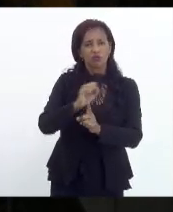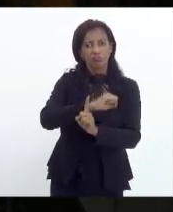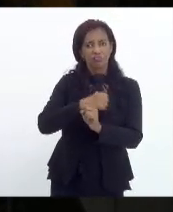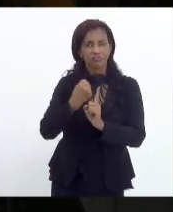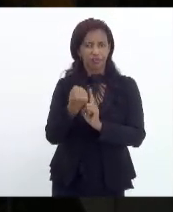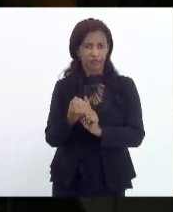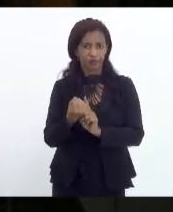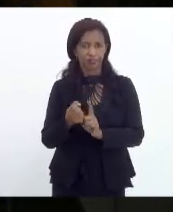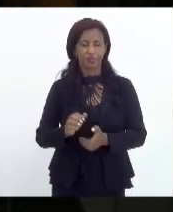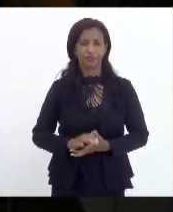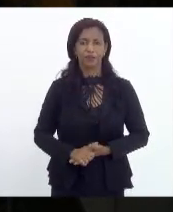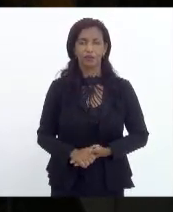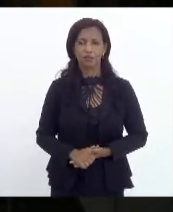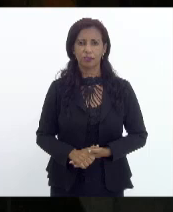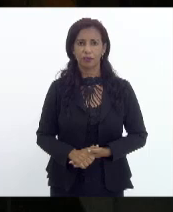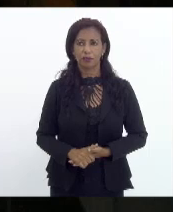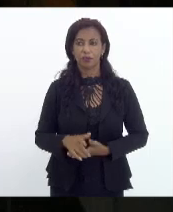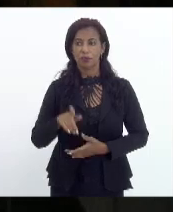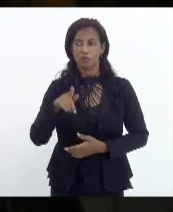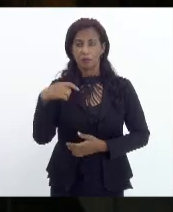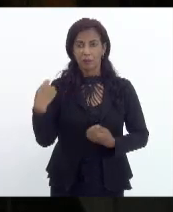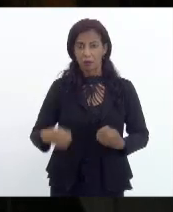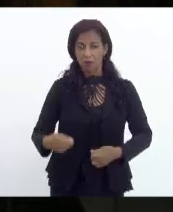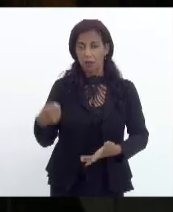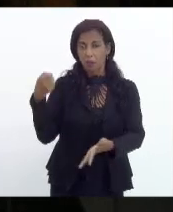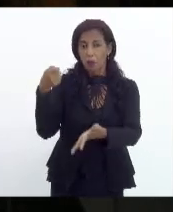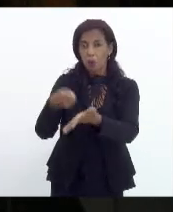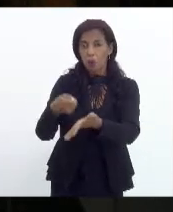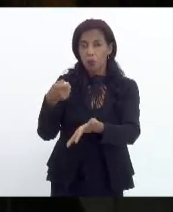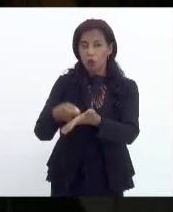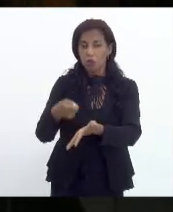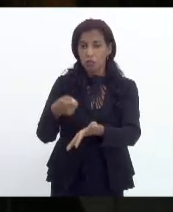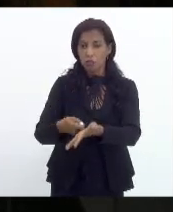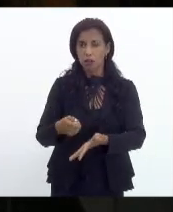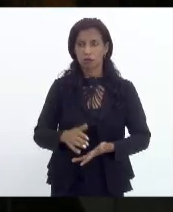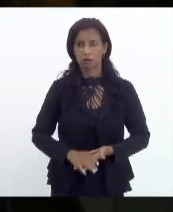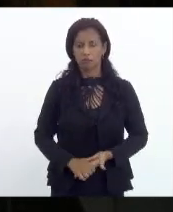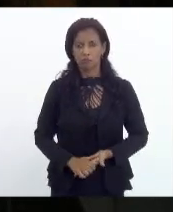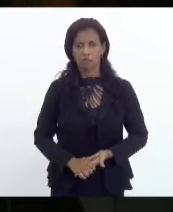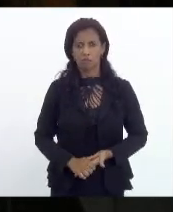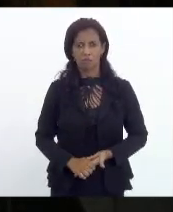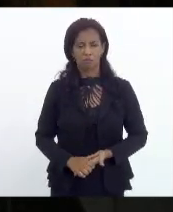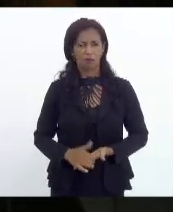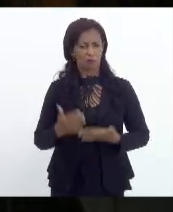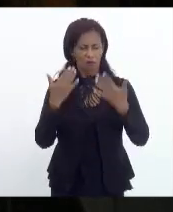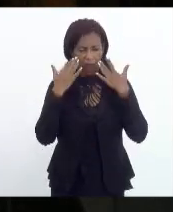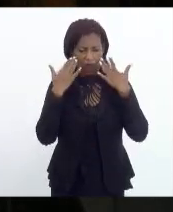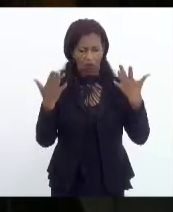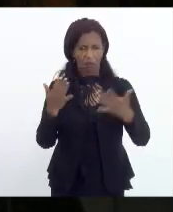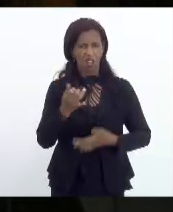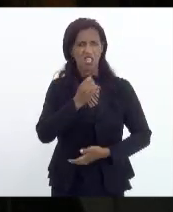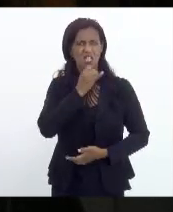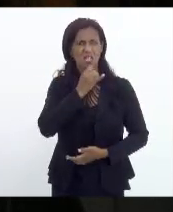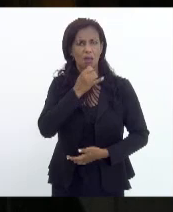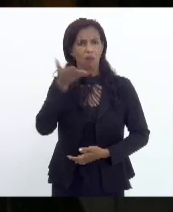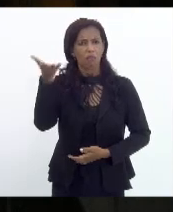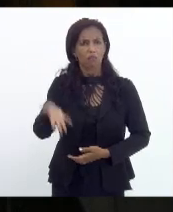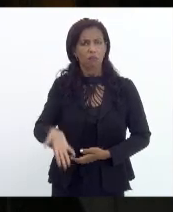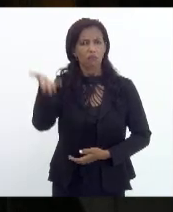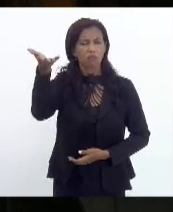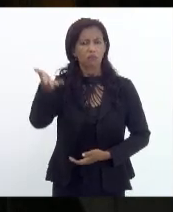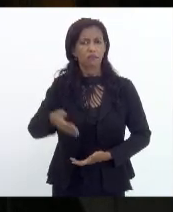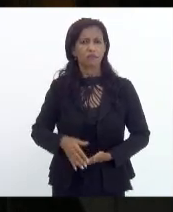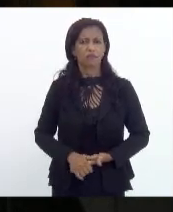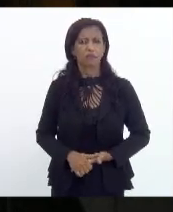sociedade isso tinha que ser punido exemplarmente exemplarmente